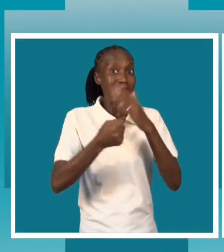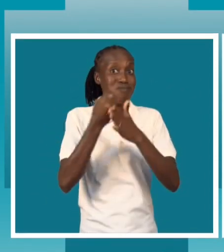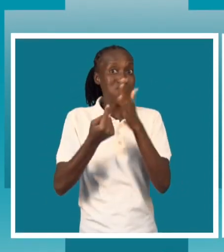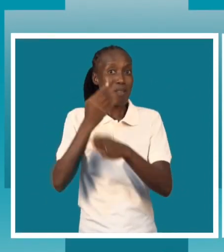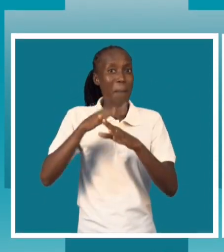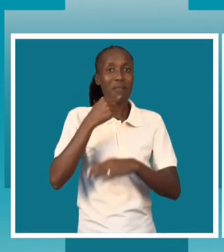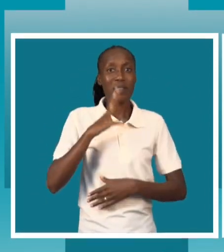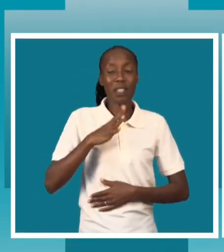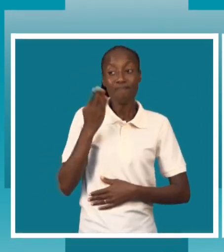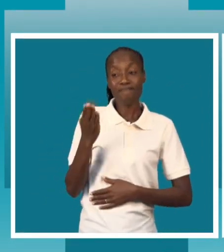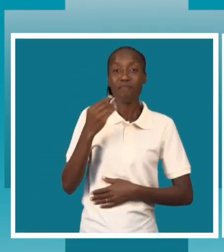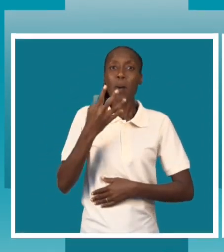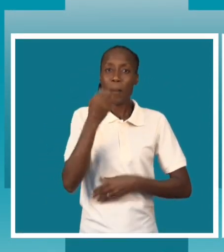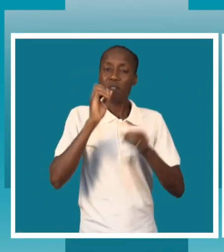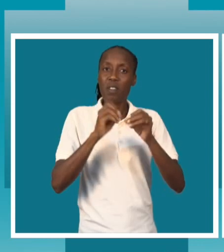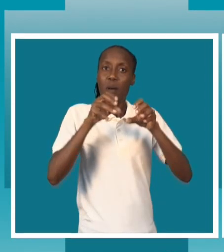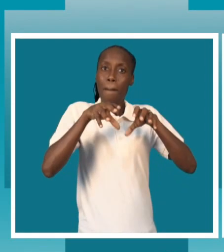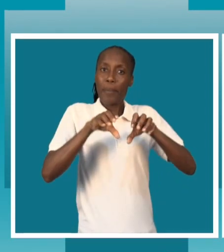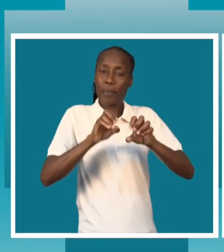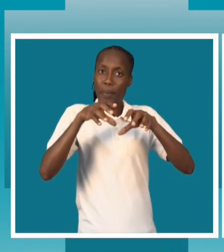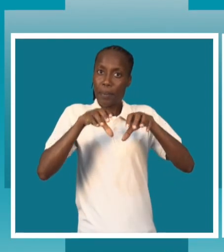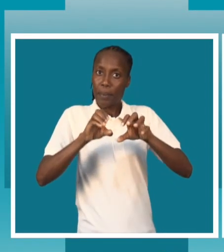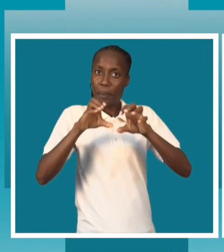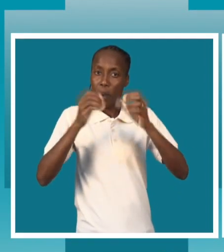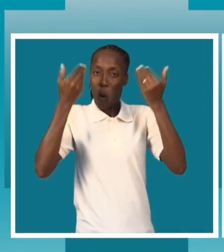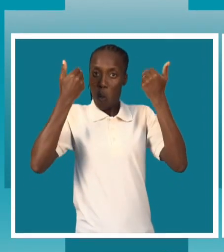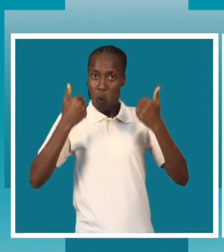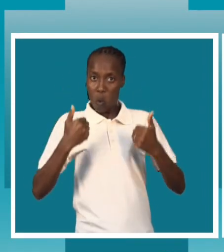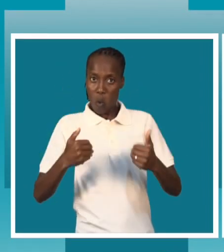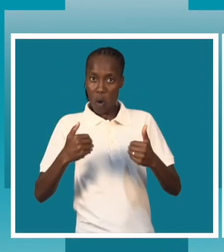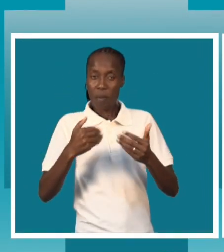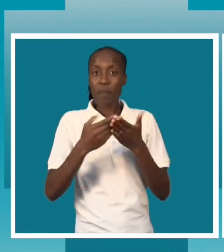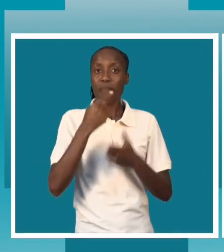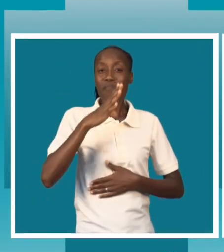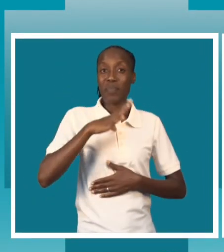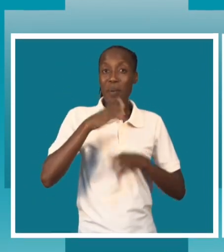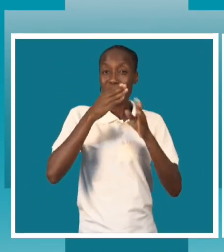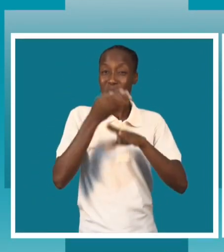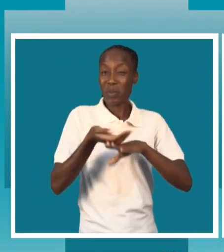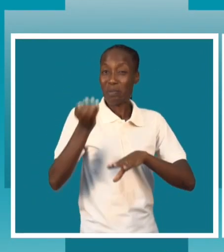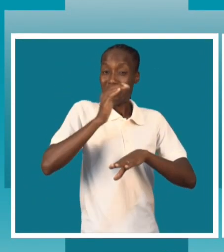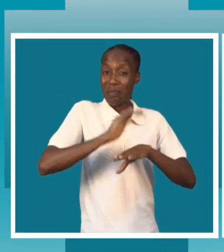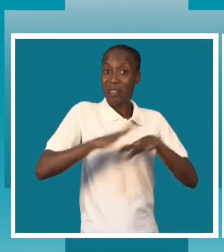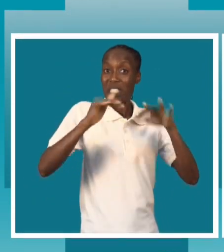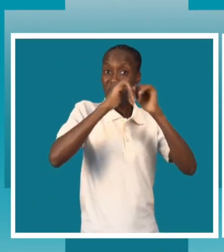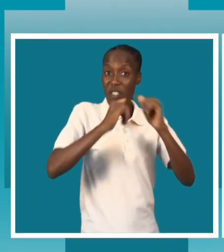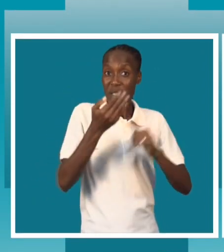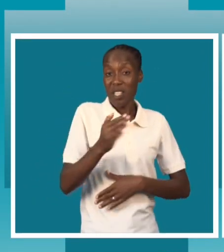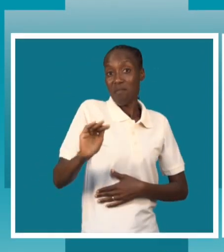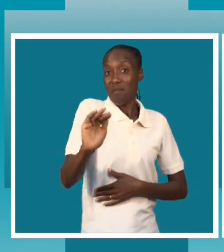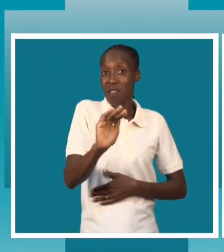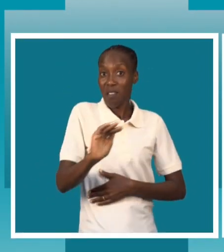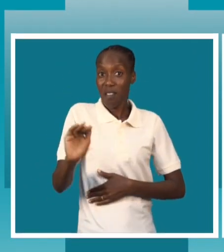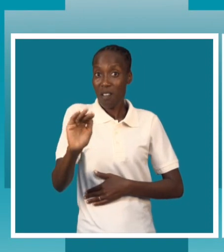Massagens específicas, feitas por terapeutas específicos nesta área e